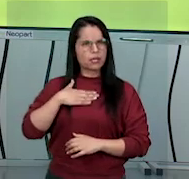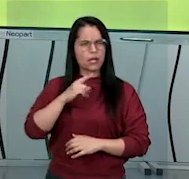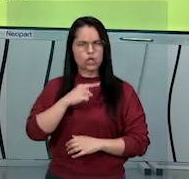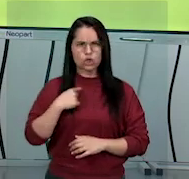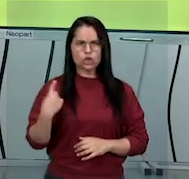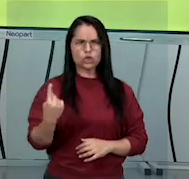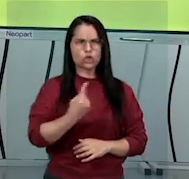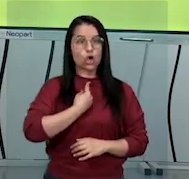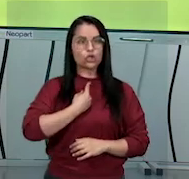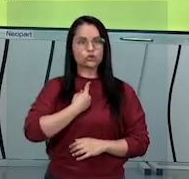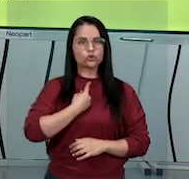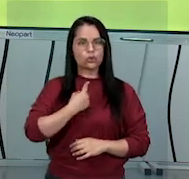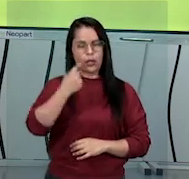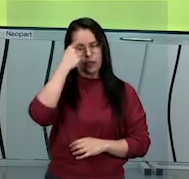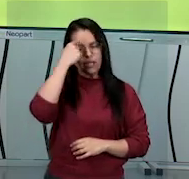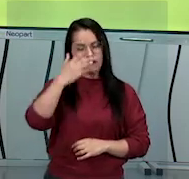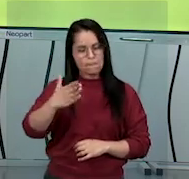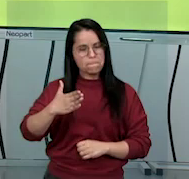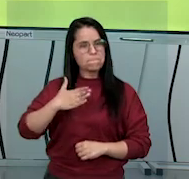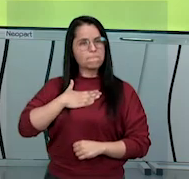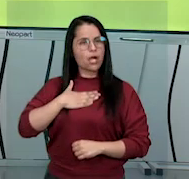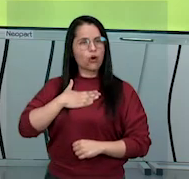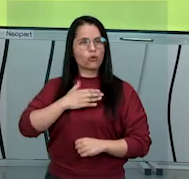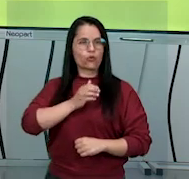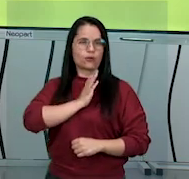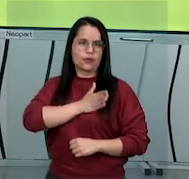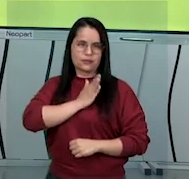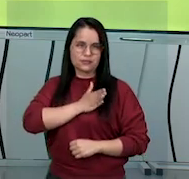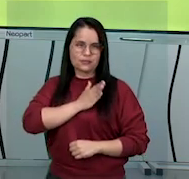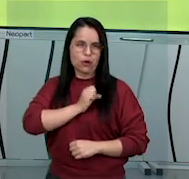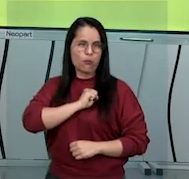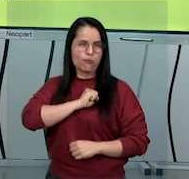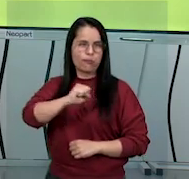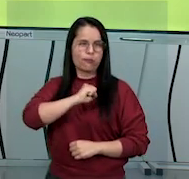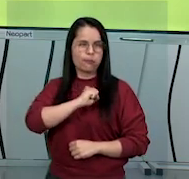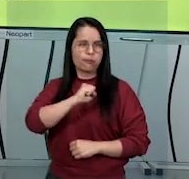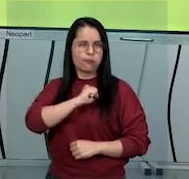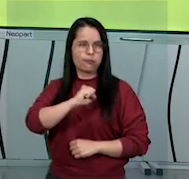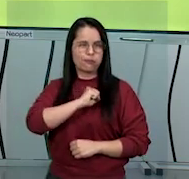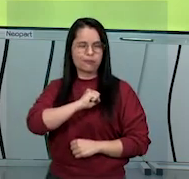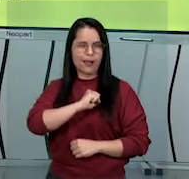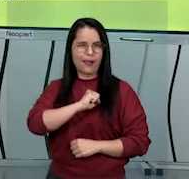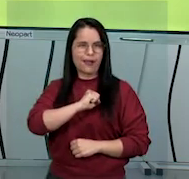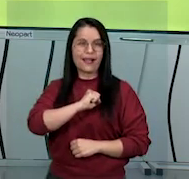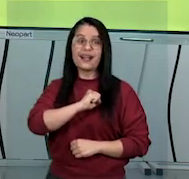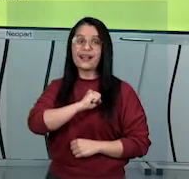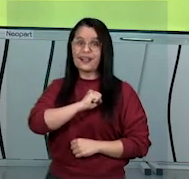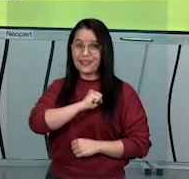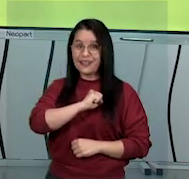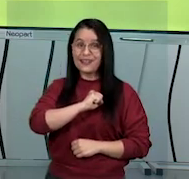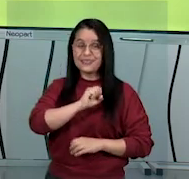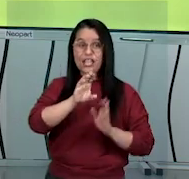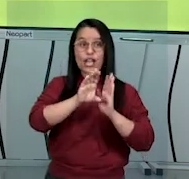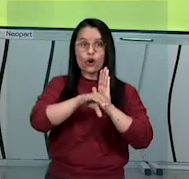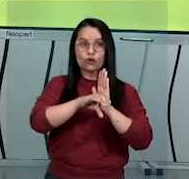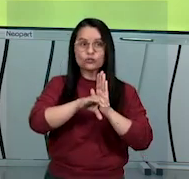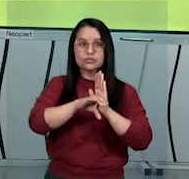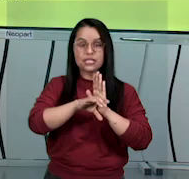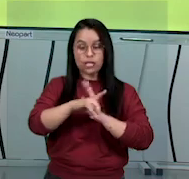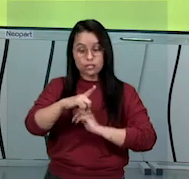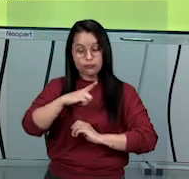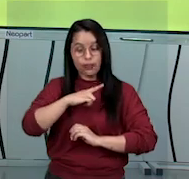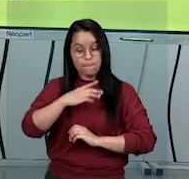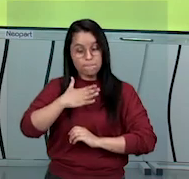de ser possessivo. Fala assim, meu coração bate forte. É um conceito de posse, mas